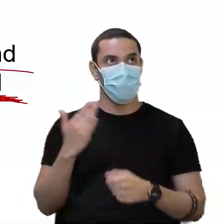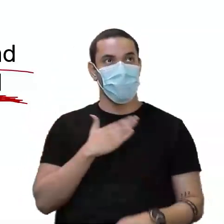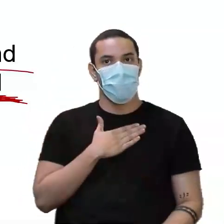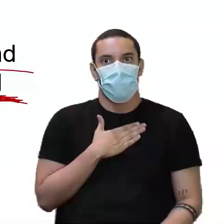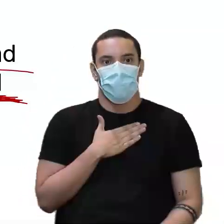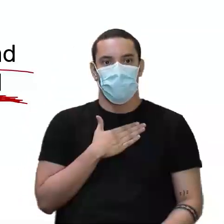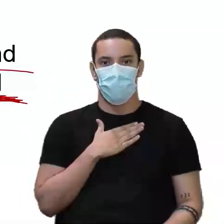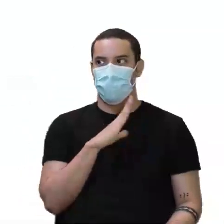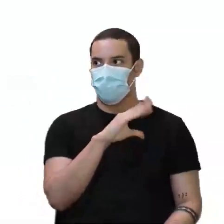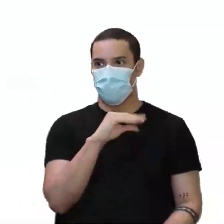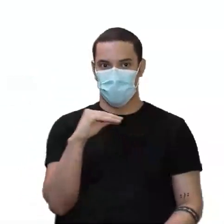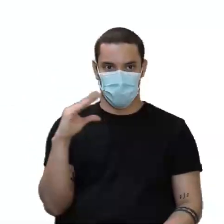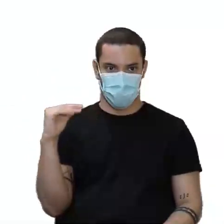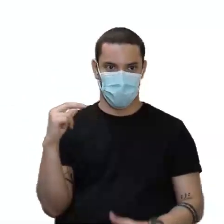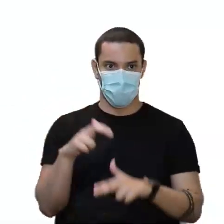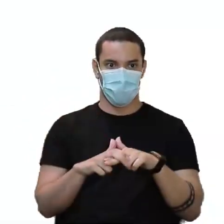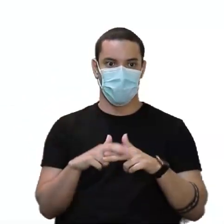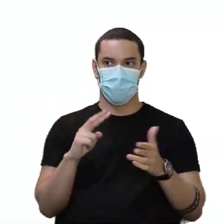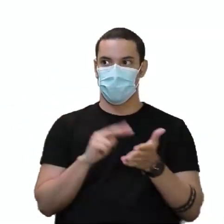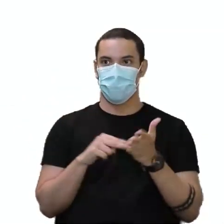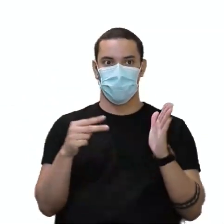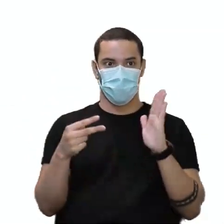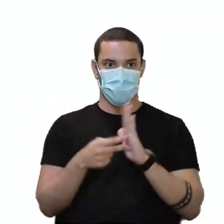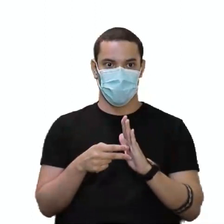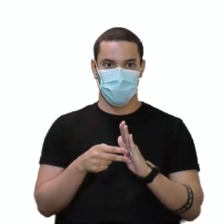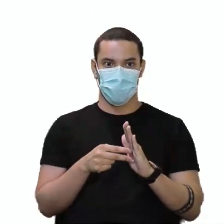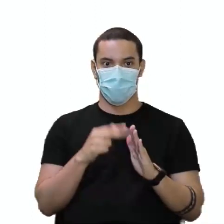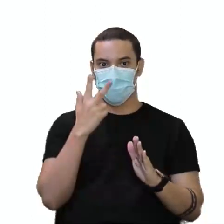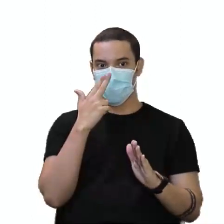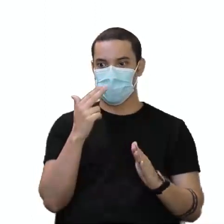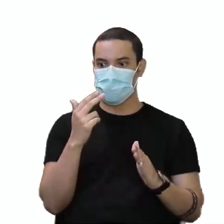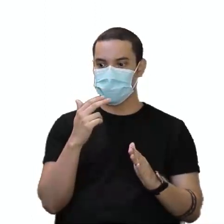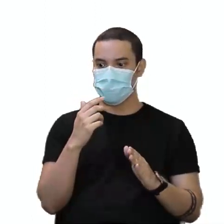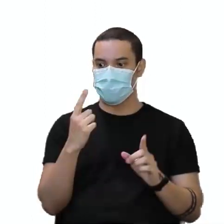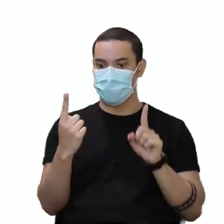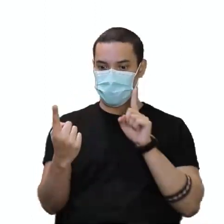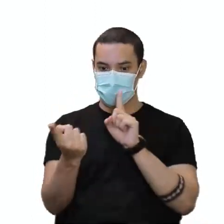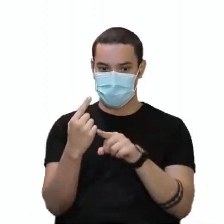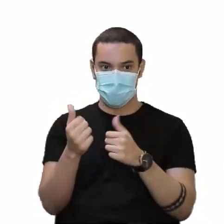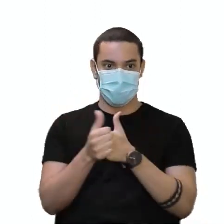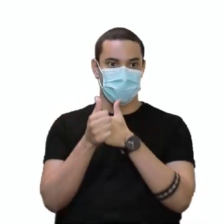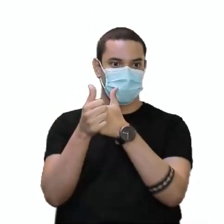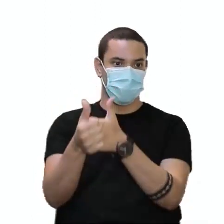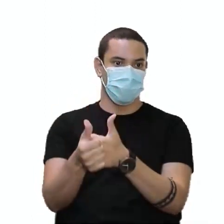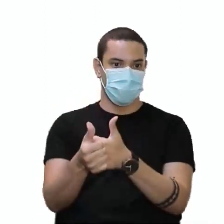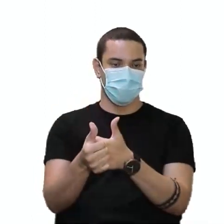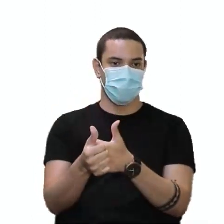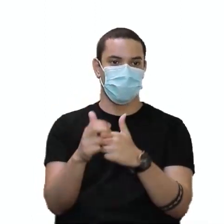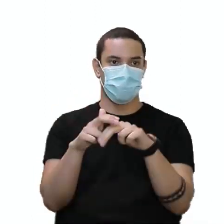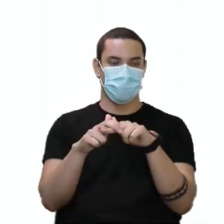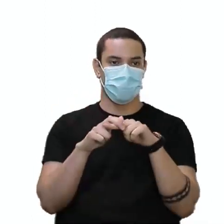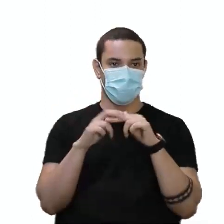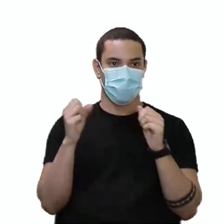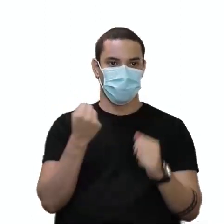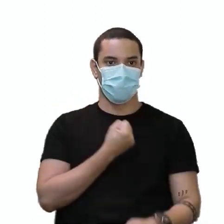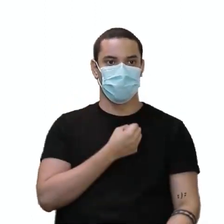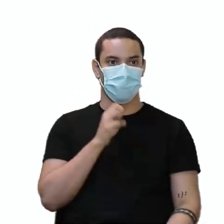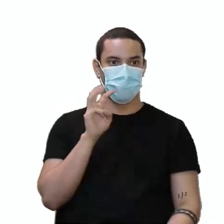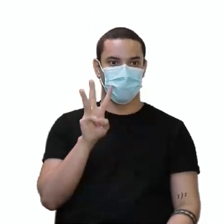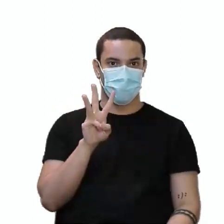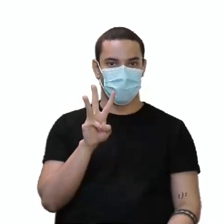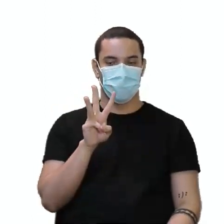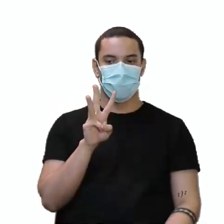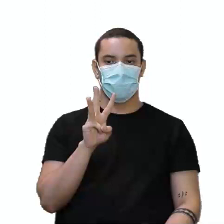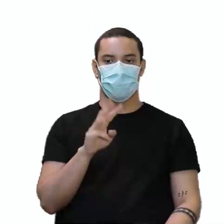likes, certo? Então, assim, aquela questão, né, de Maria vai com as outras, né? Vamos falar a verdade. E aí, na questão 3, o que